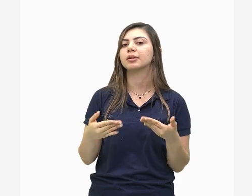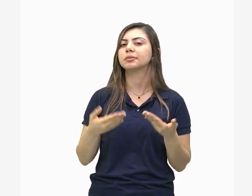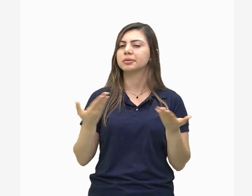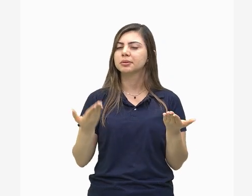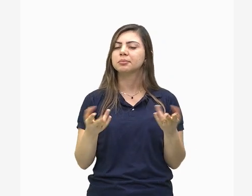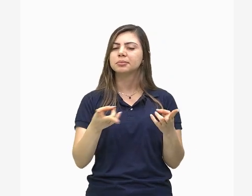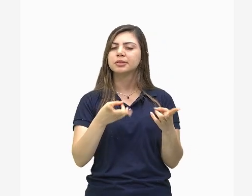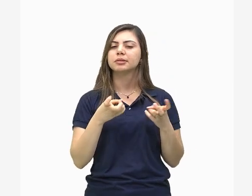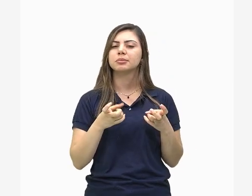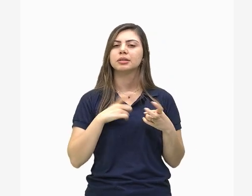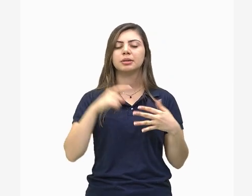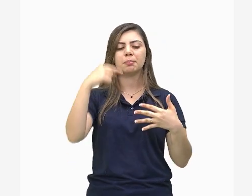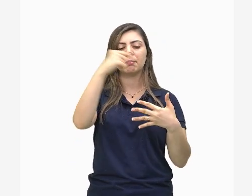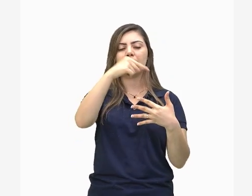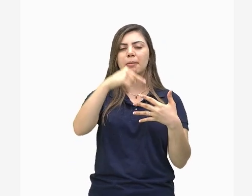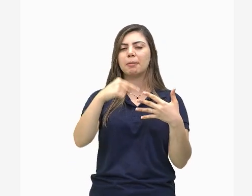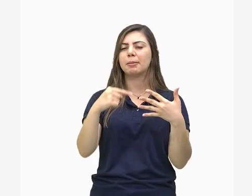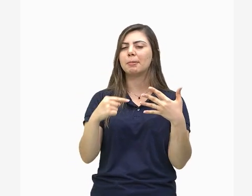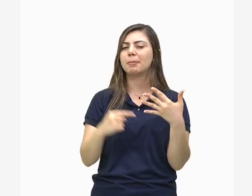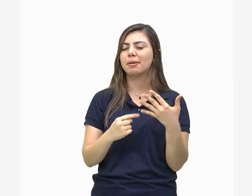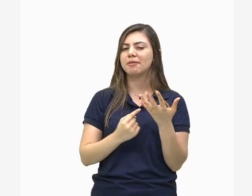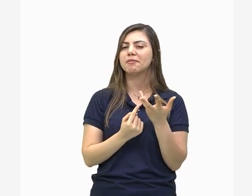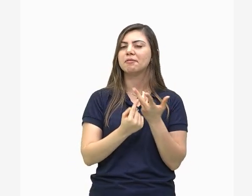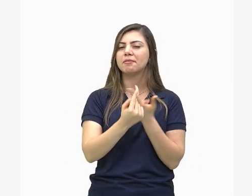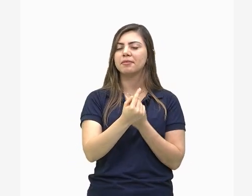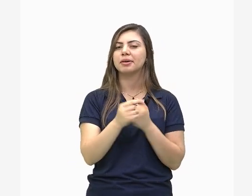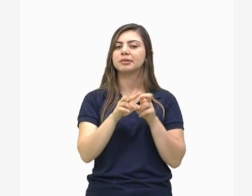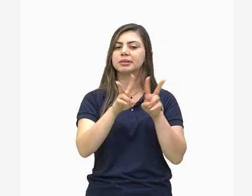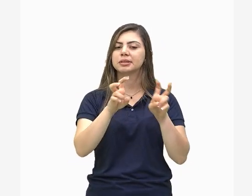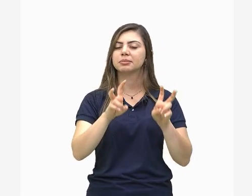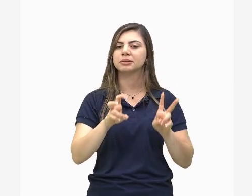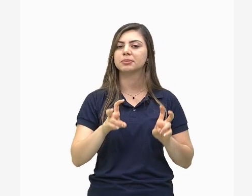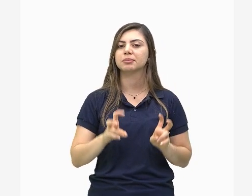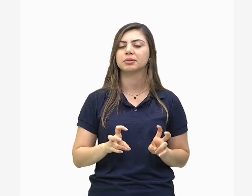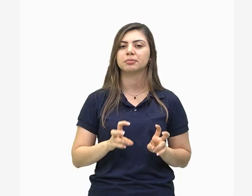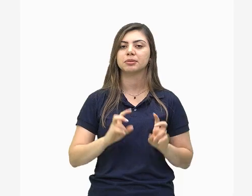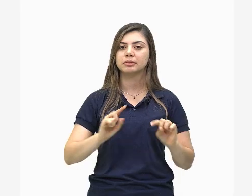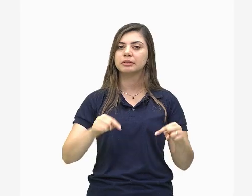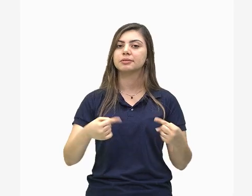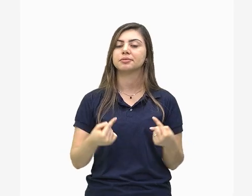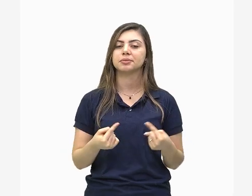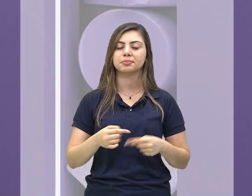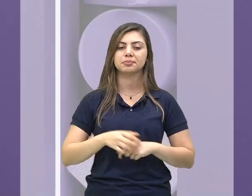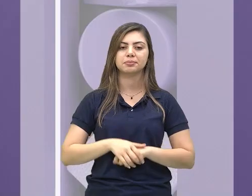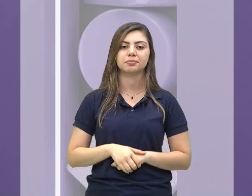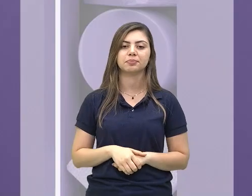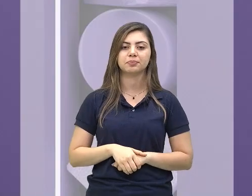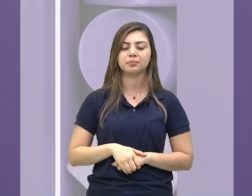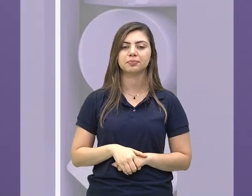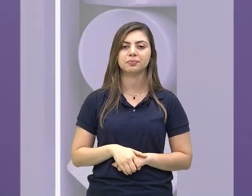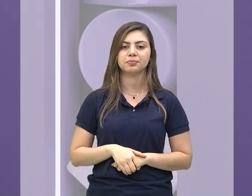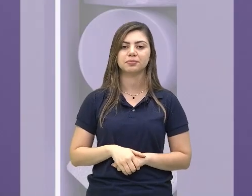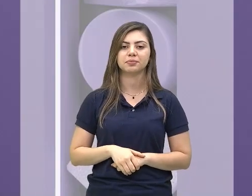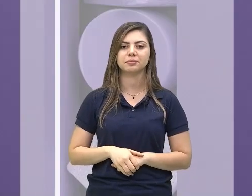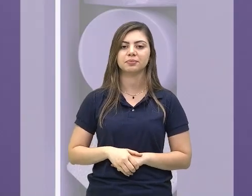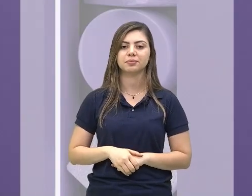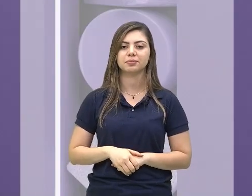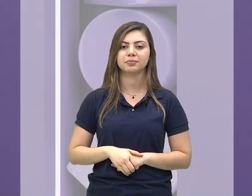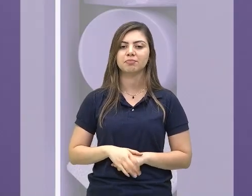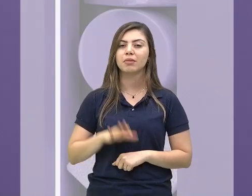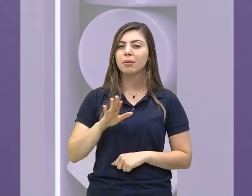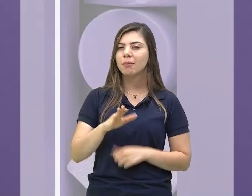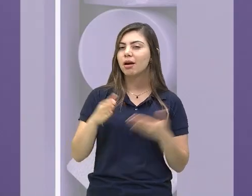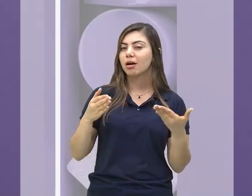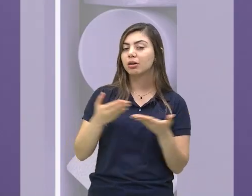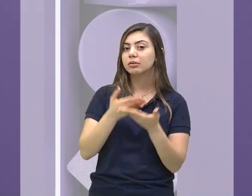cerne das relações do mundo contemporâneo. Ok? E agora eu quero que você pense